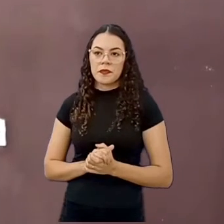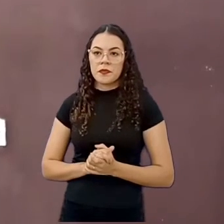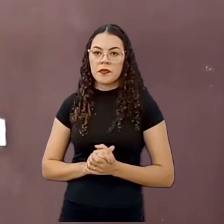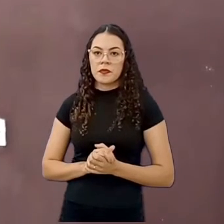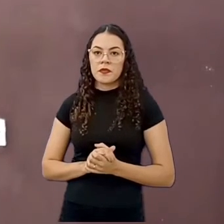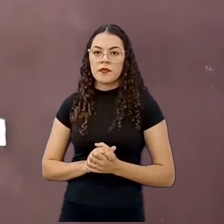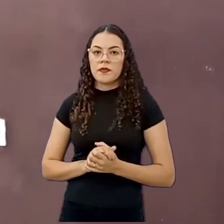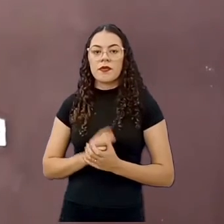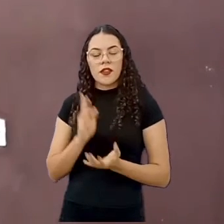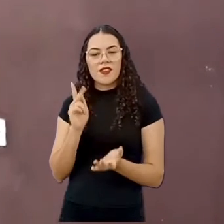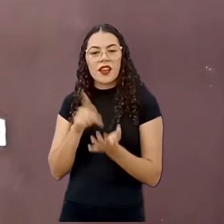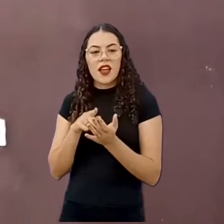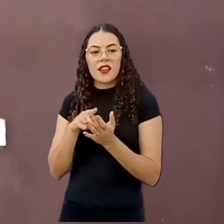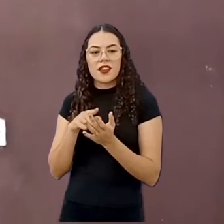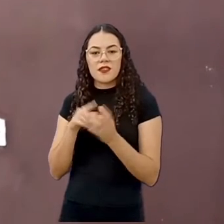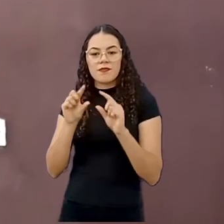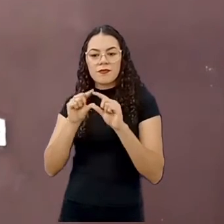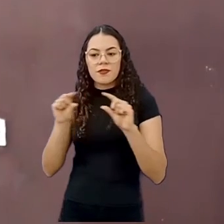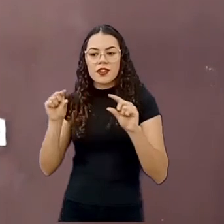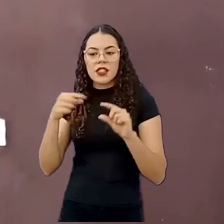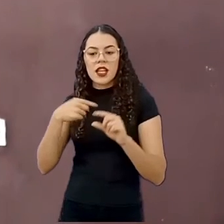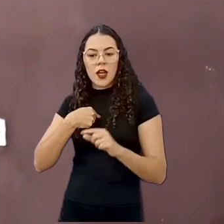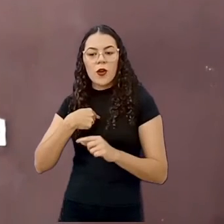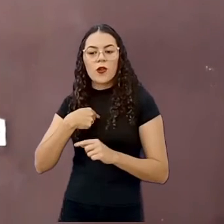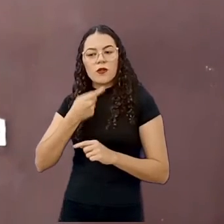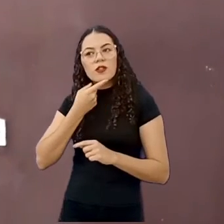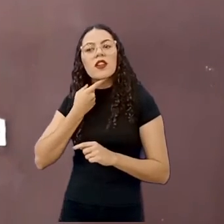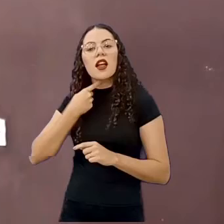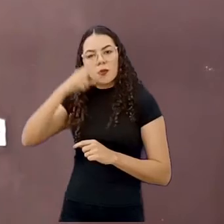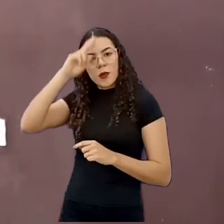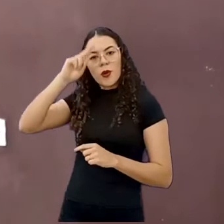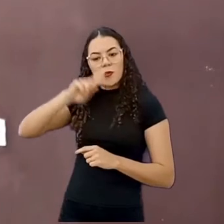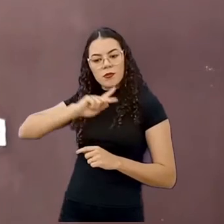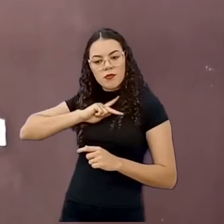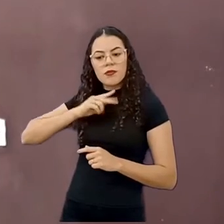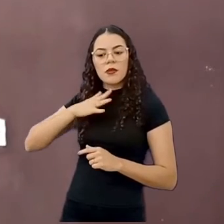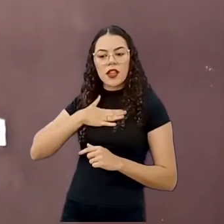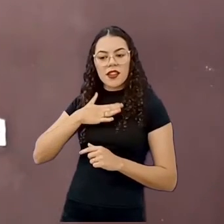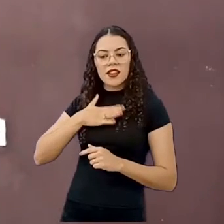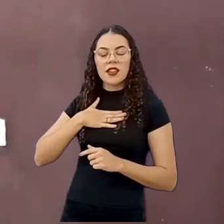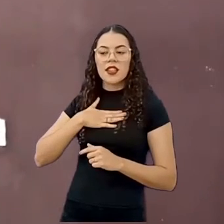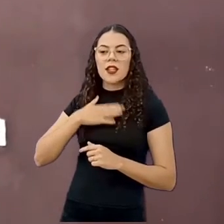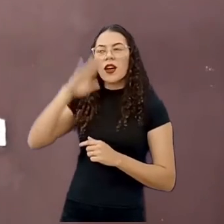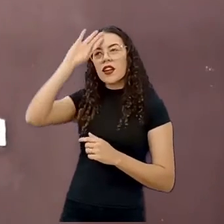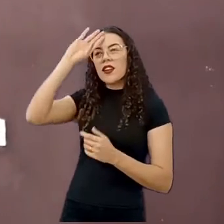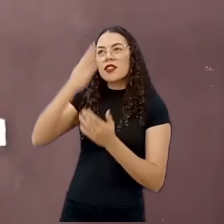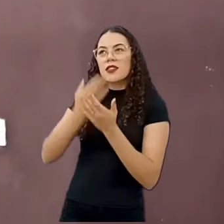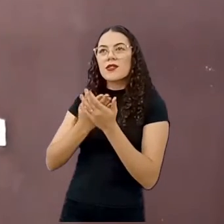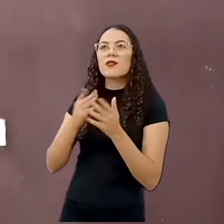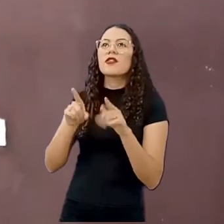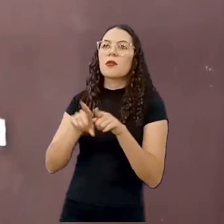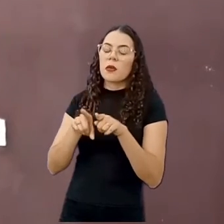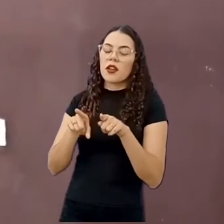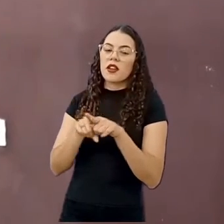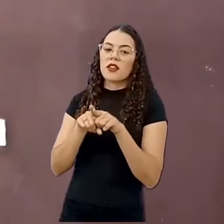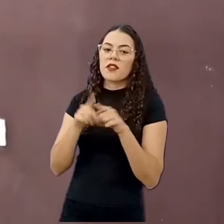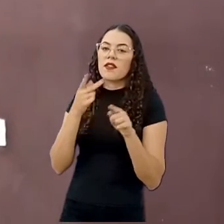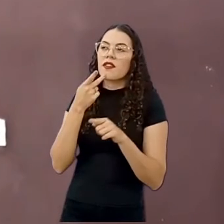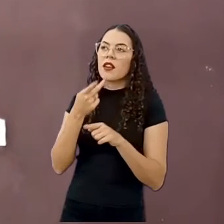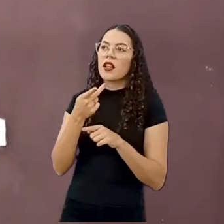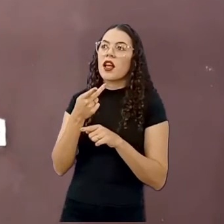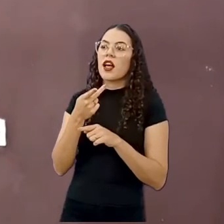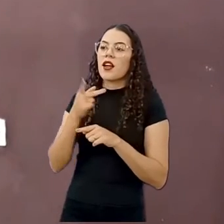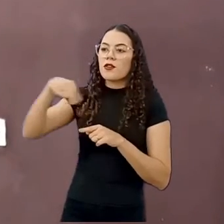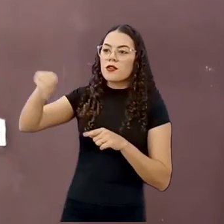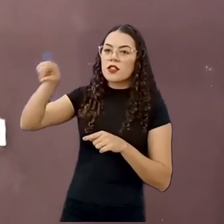Esse, de fato, tem sido um desejo meu, e eu acredito que também, quando eu falo isso, muitos